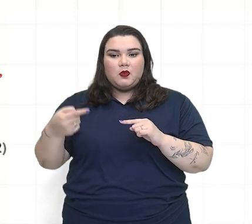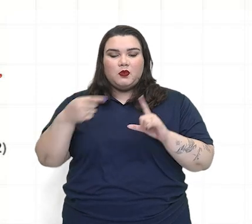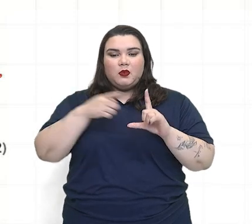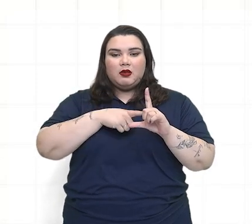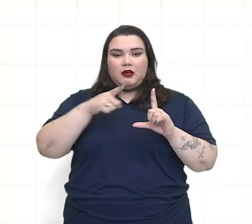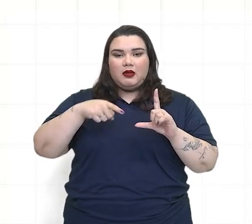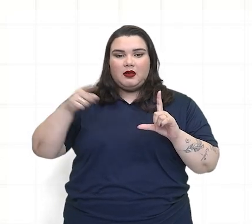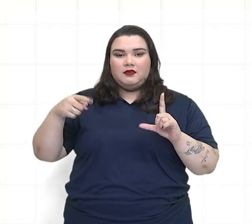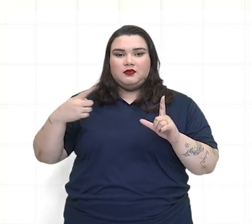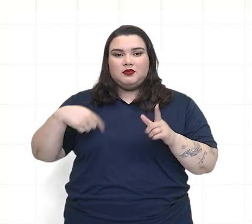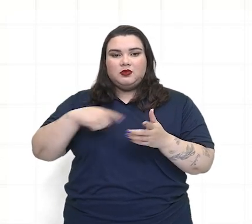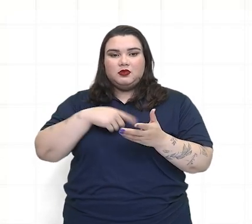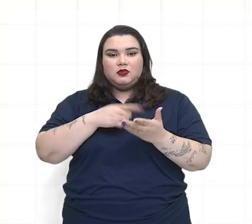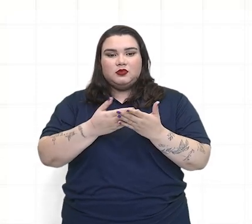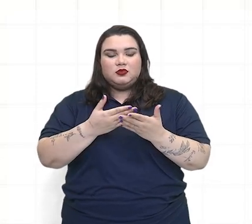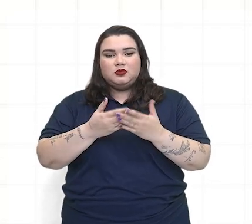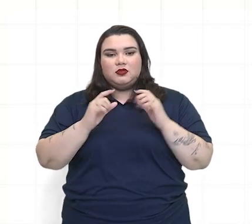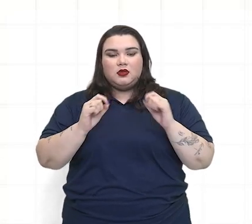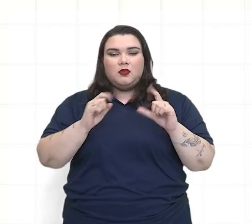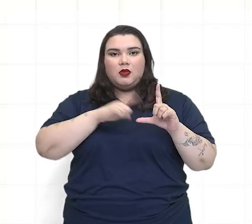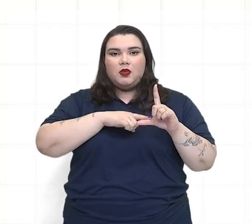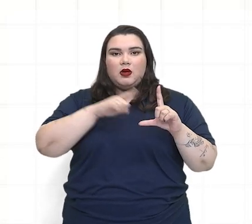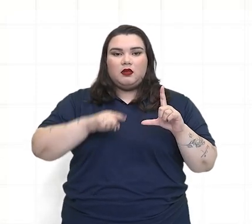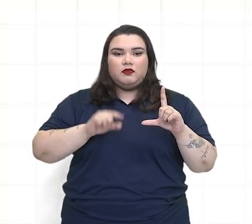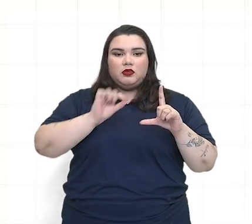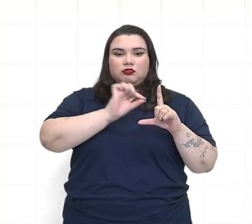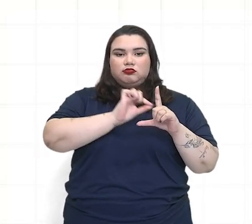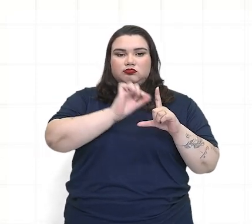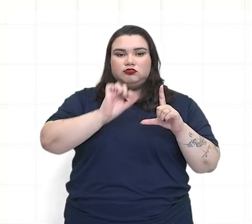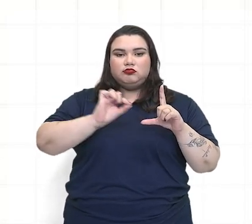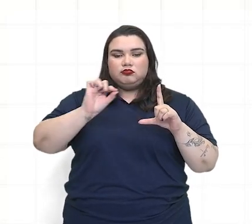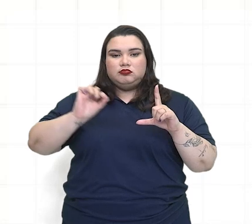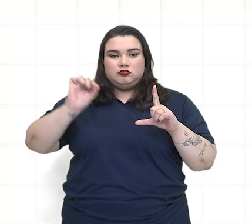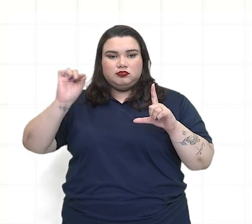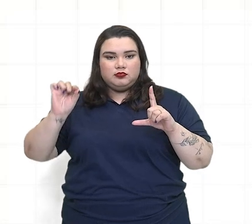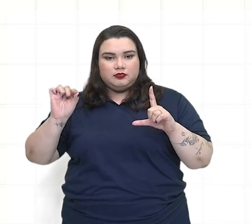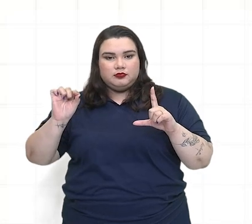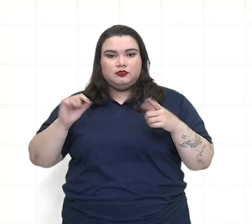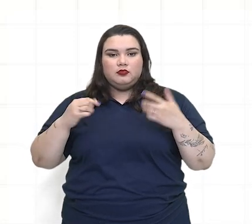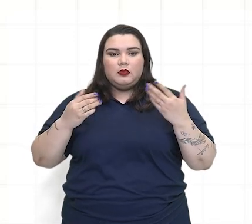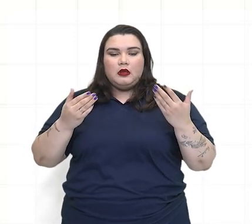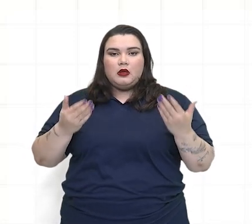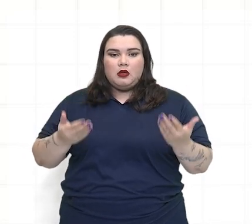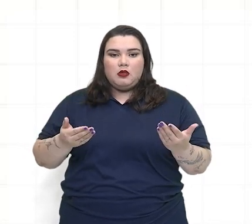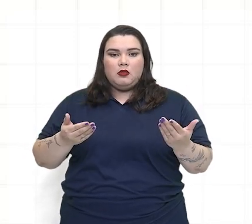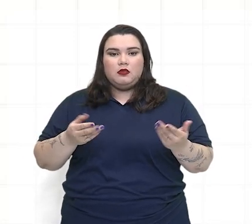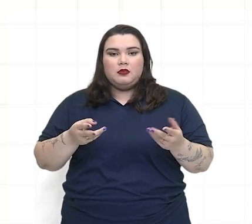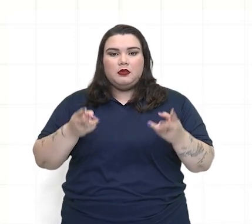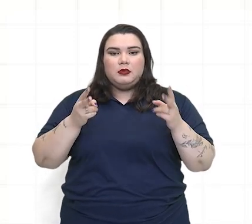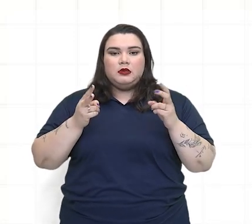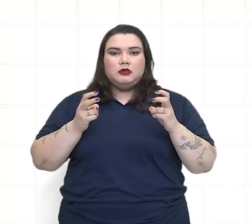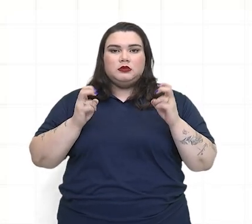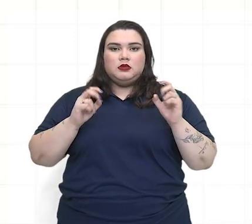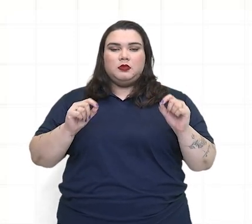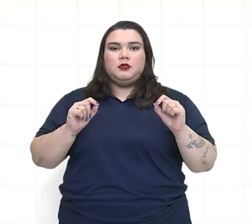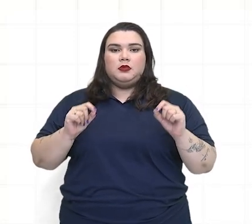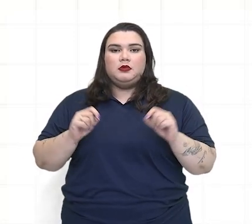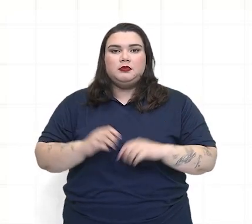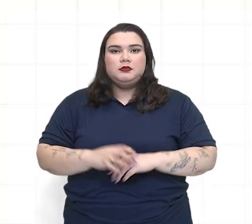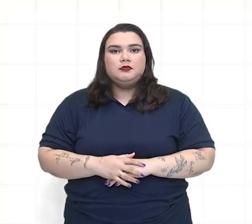ver aqui é o chamado gráfico de linhas. Né? Novamente vamos ter aqui uma observação